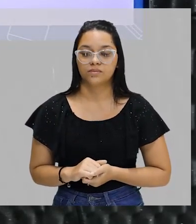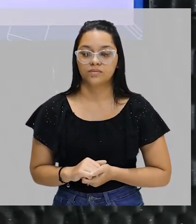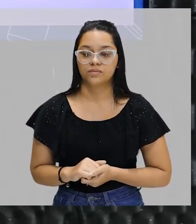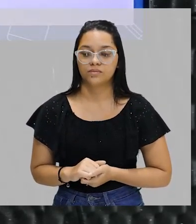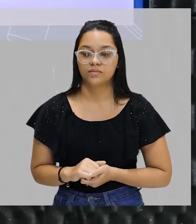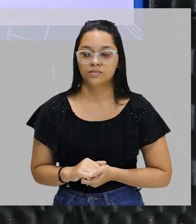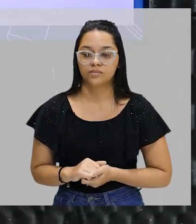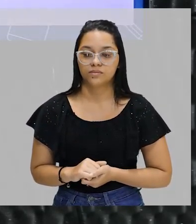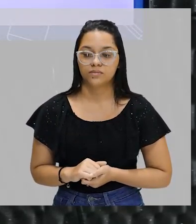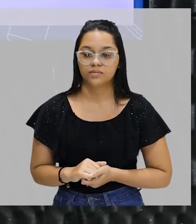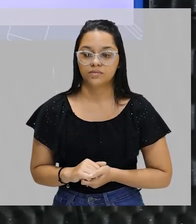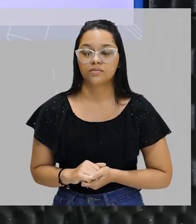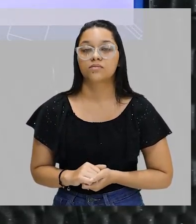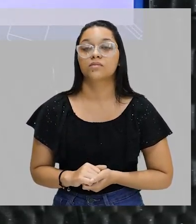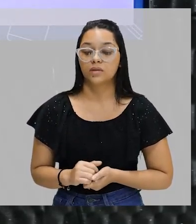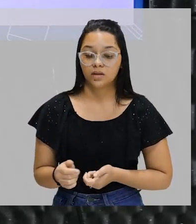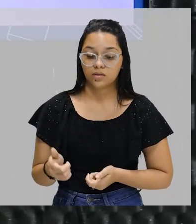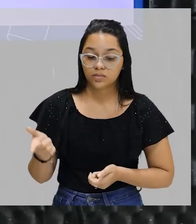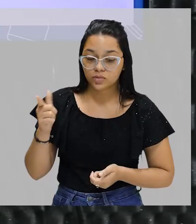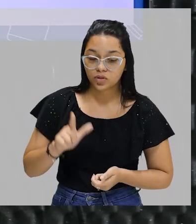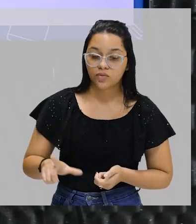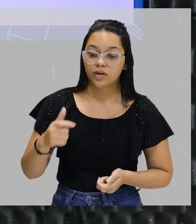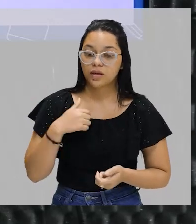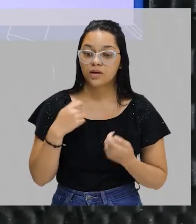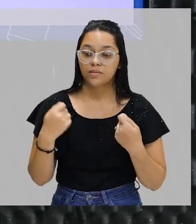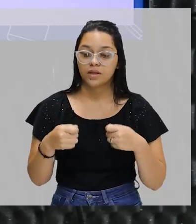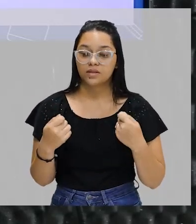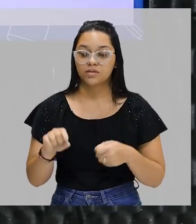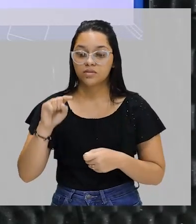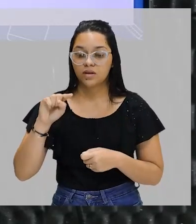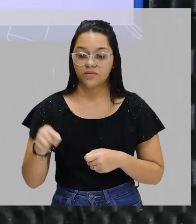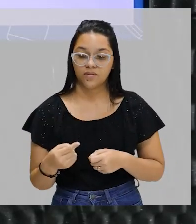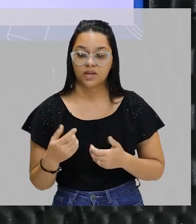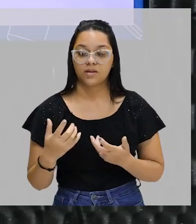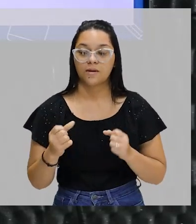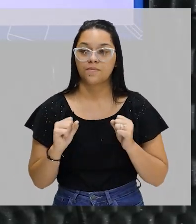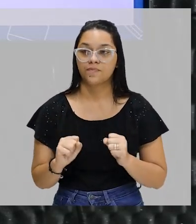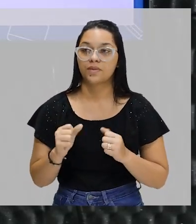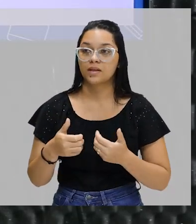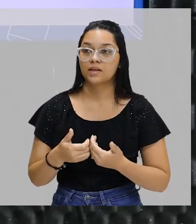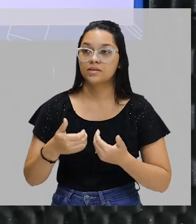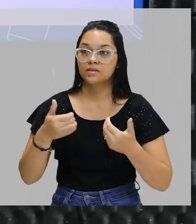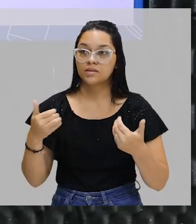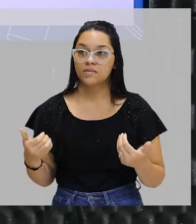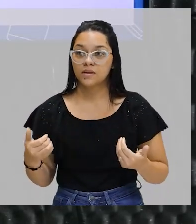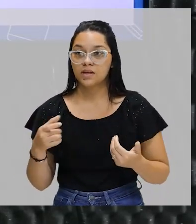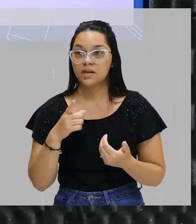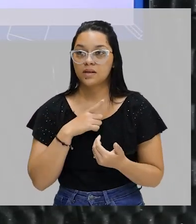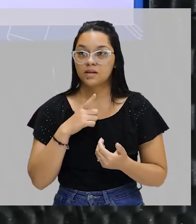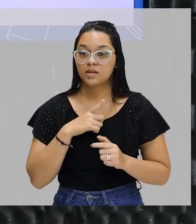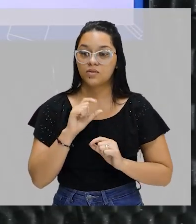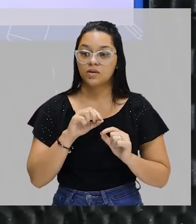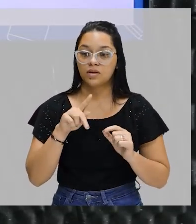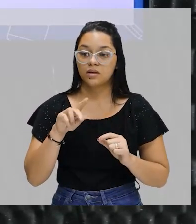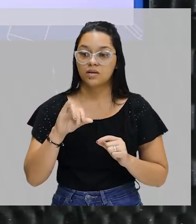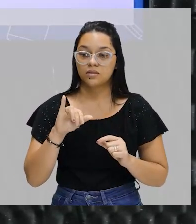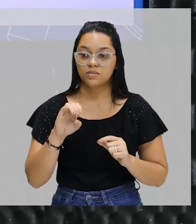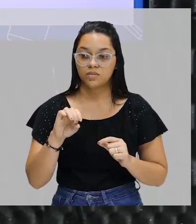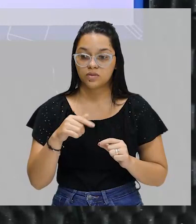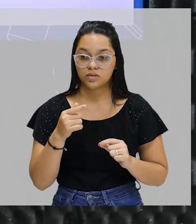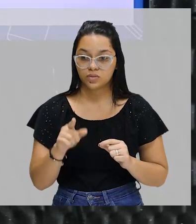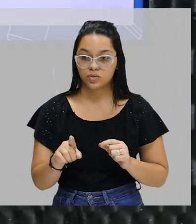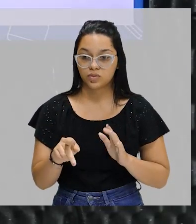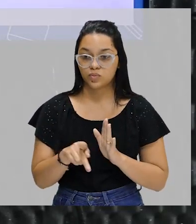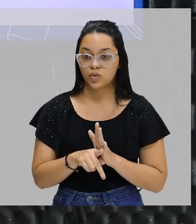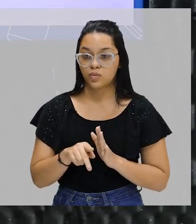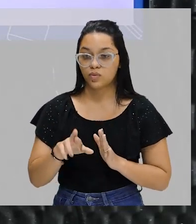trimetil, certo? Então, mais uma vez, eu preciso da vírgula para separar as posições